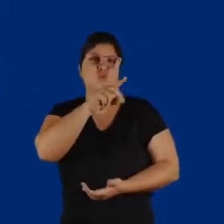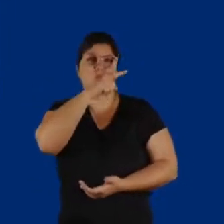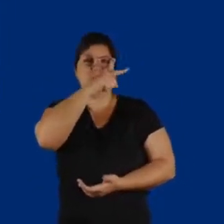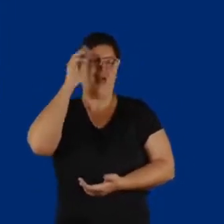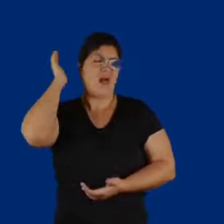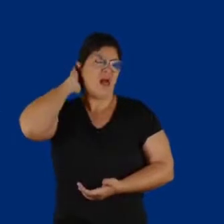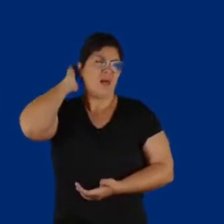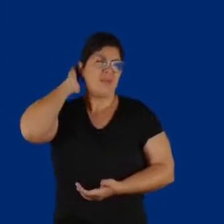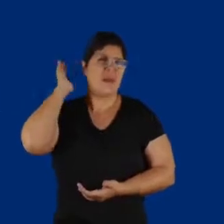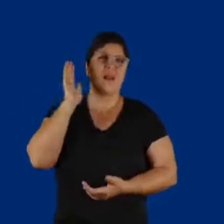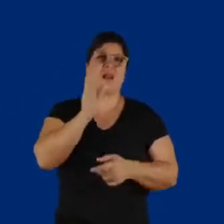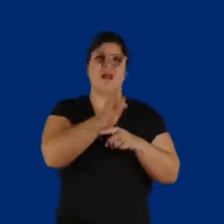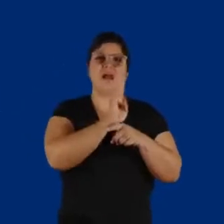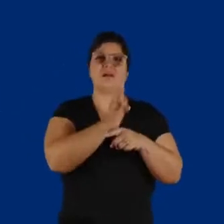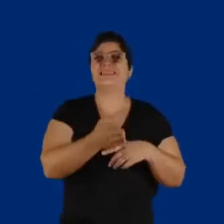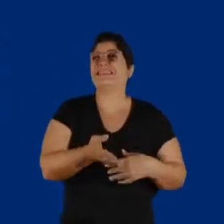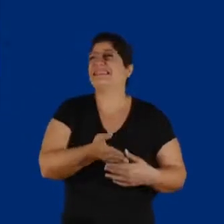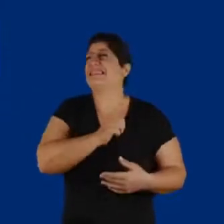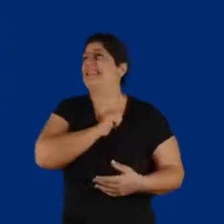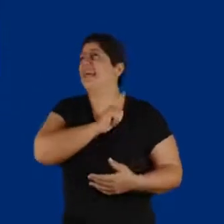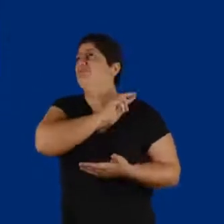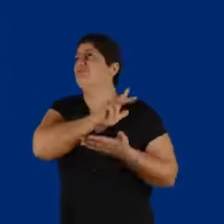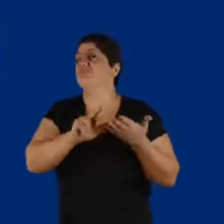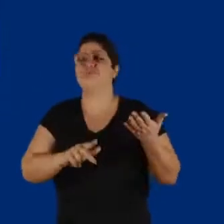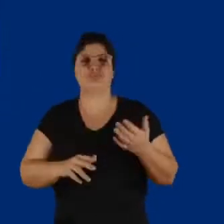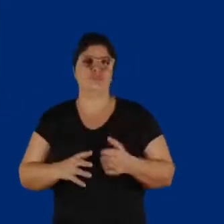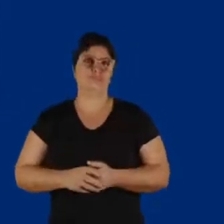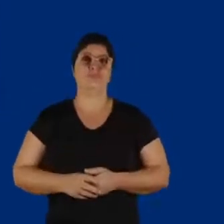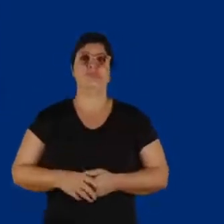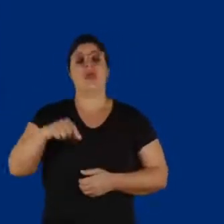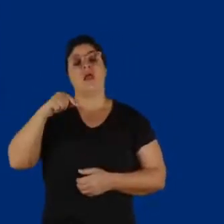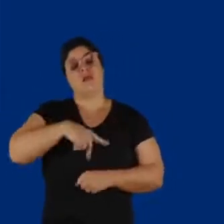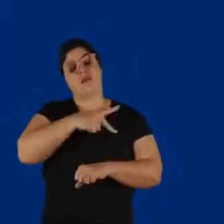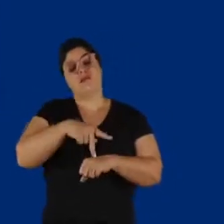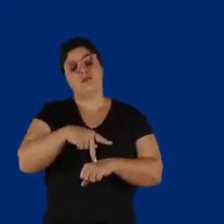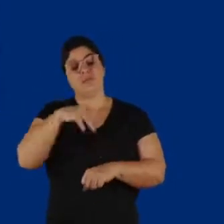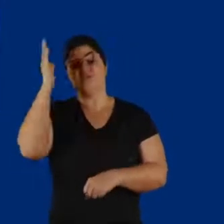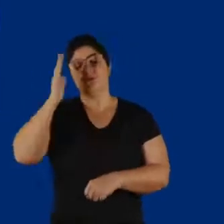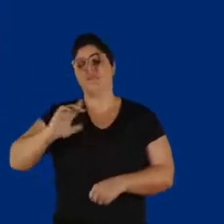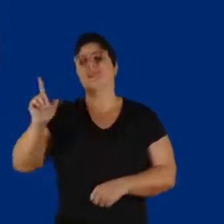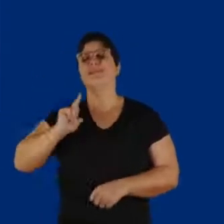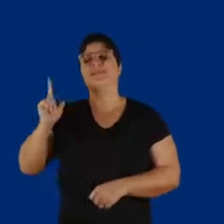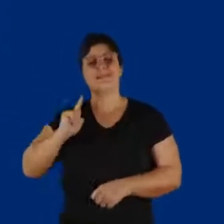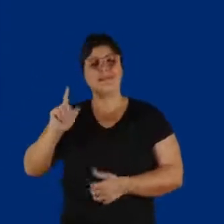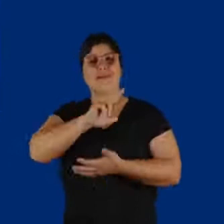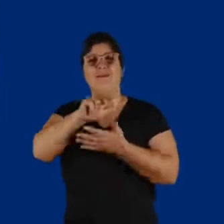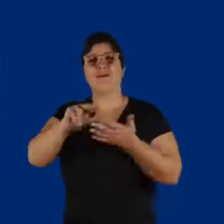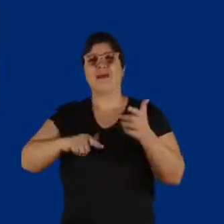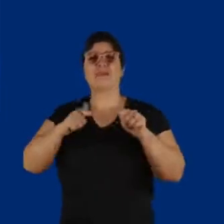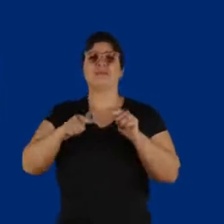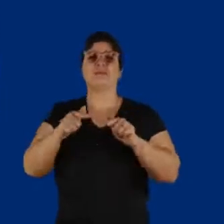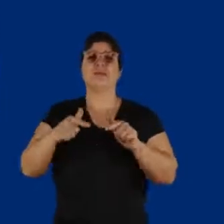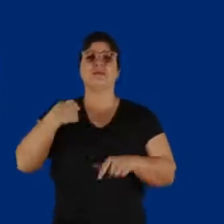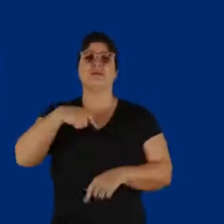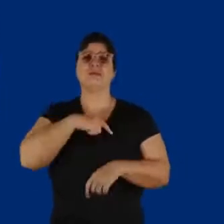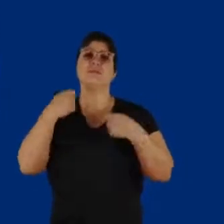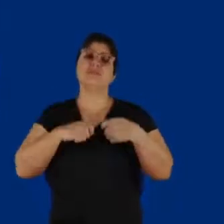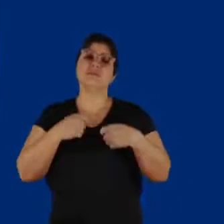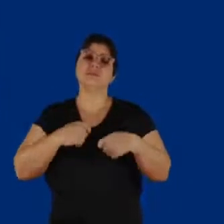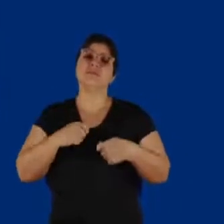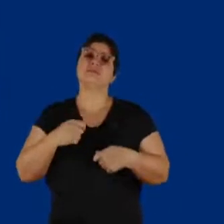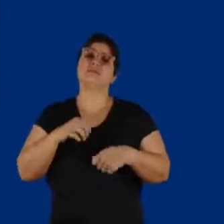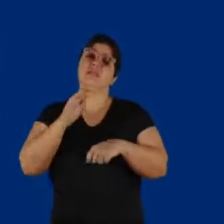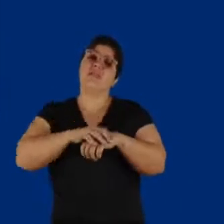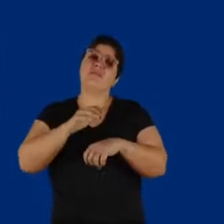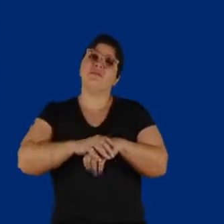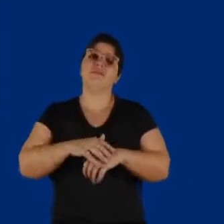experiências importantes no Brasil, e a gente tem que fazer isso, eu acho, assim, né? E eu vou fechando a minha fala para abrir para o público,